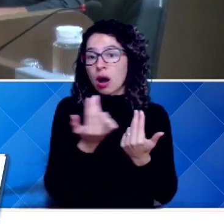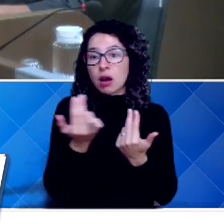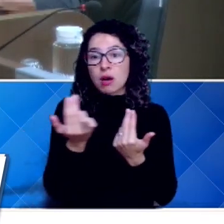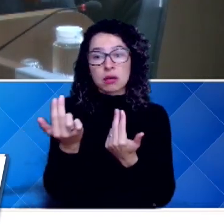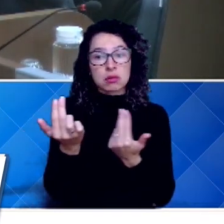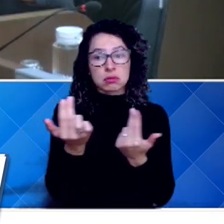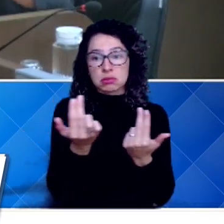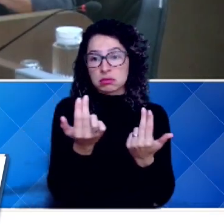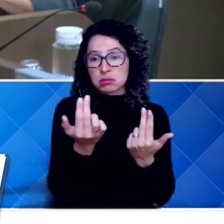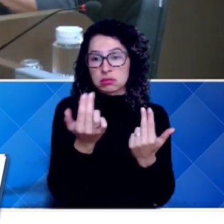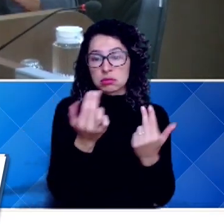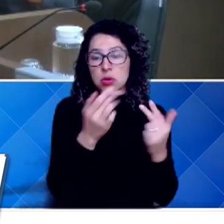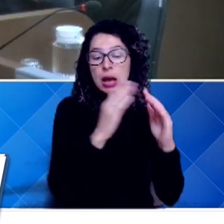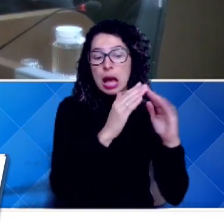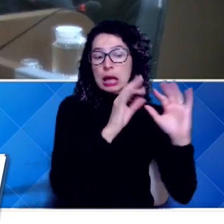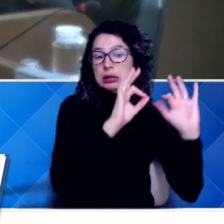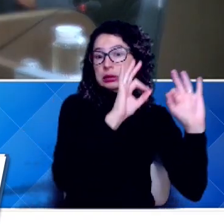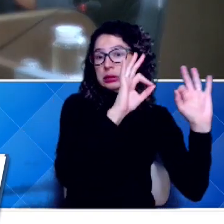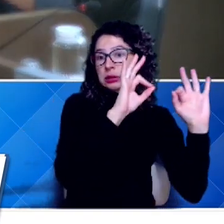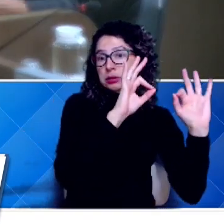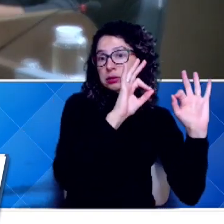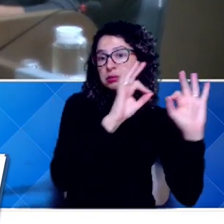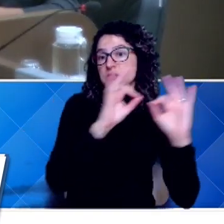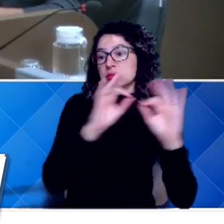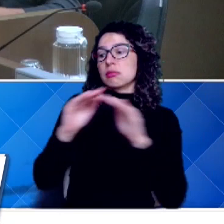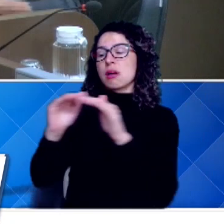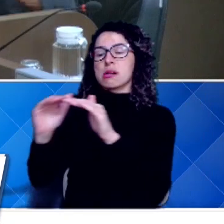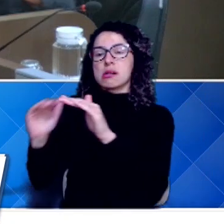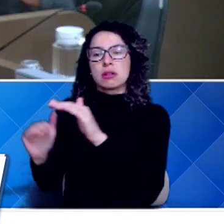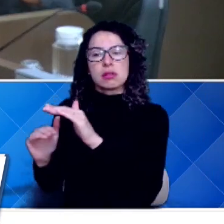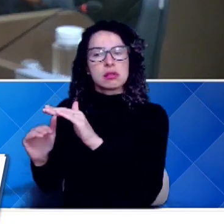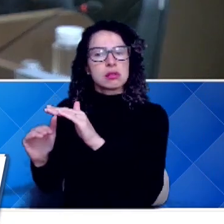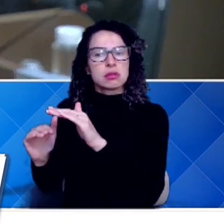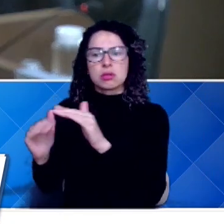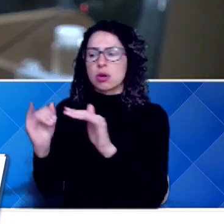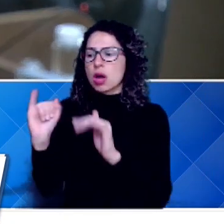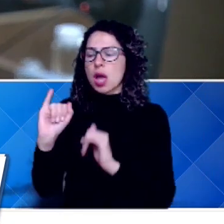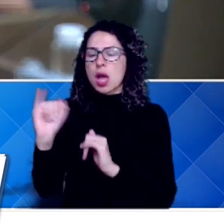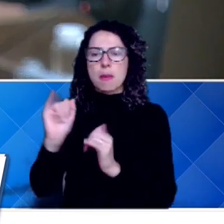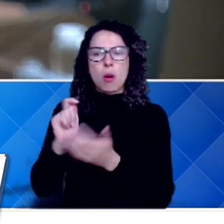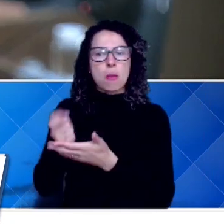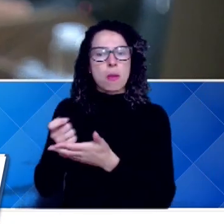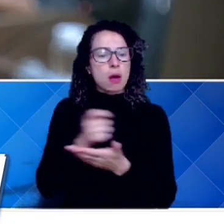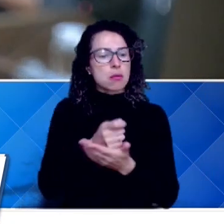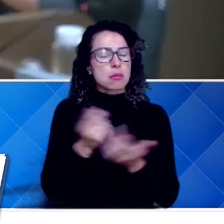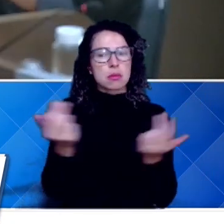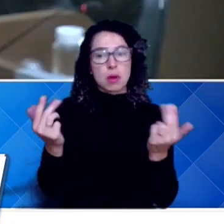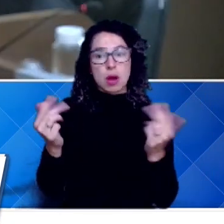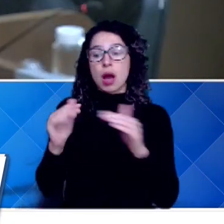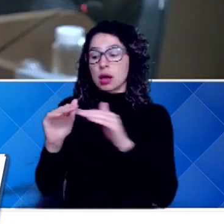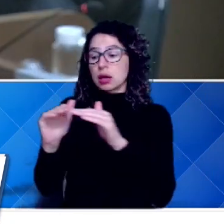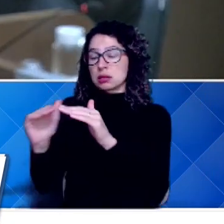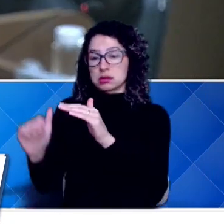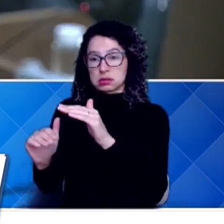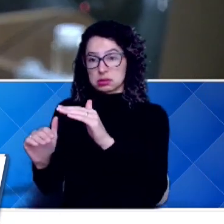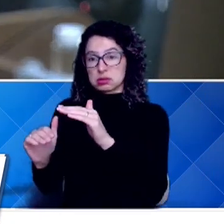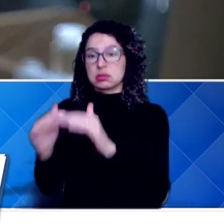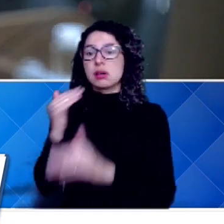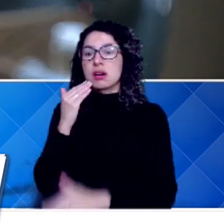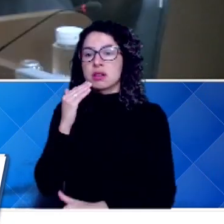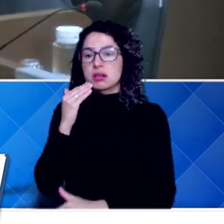periferia. Quem mora na periferia não pode ser menos. Quem mora na periferia tem que ser mais. Porque